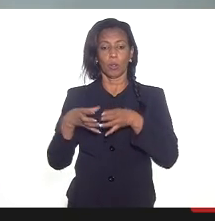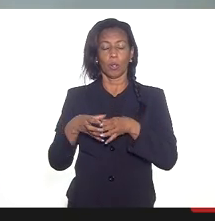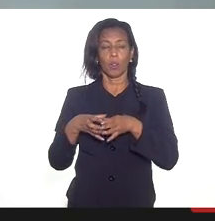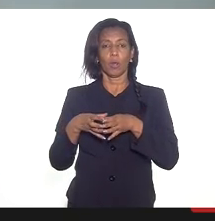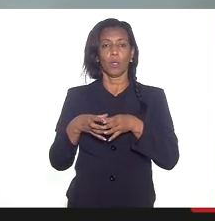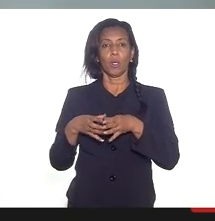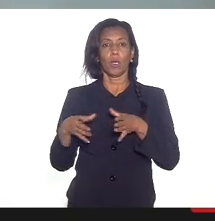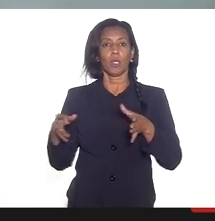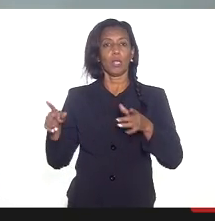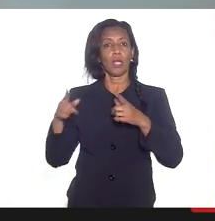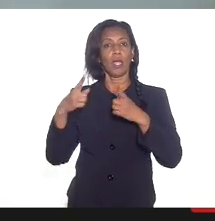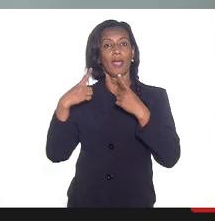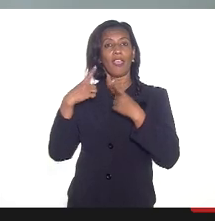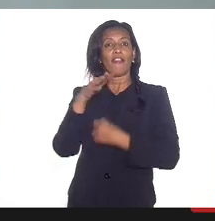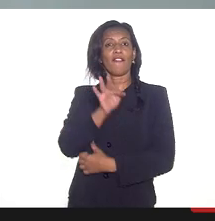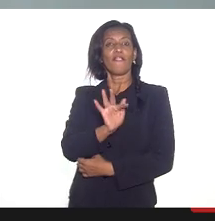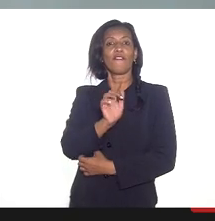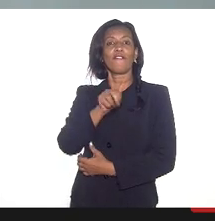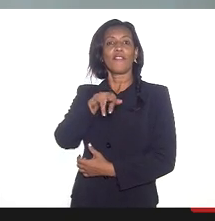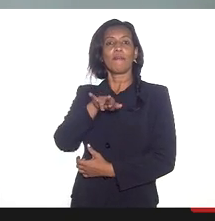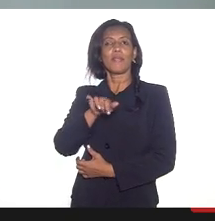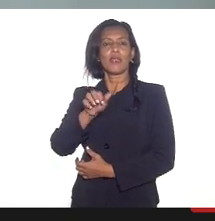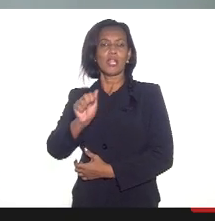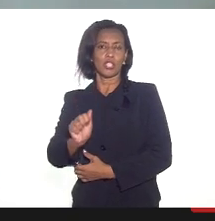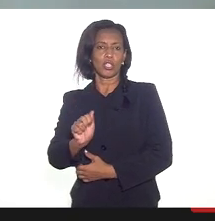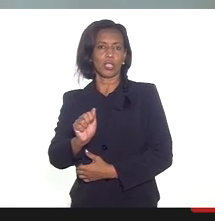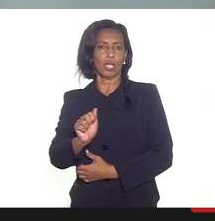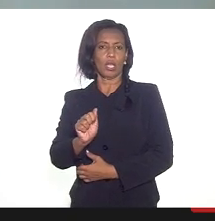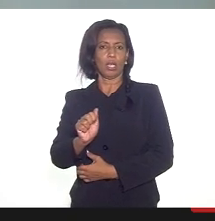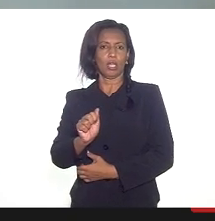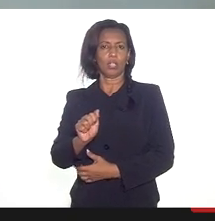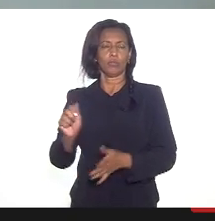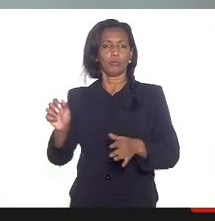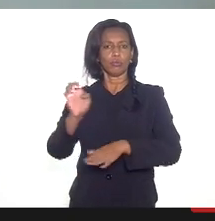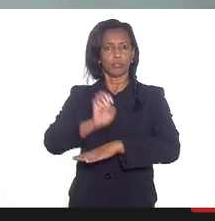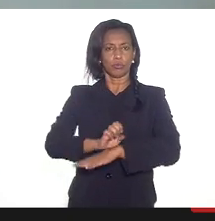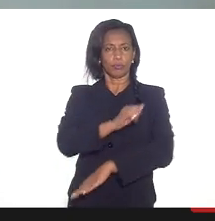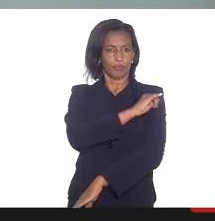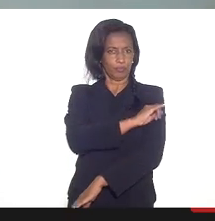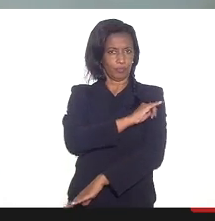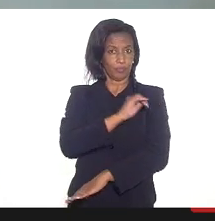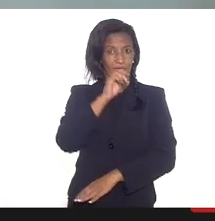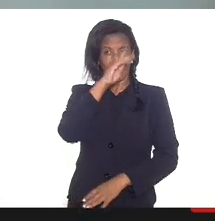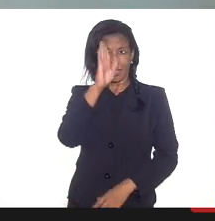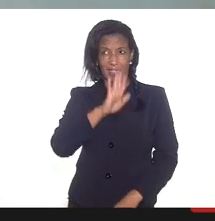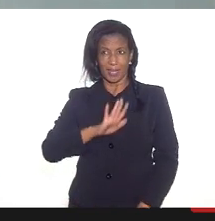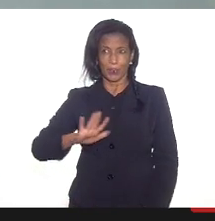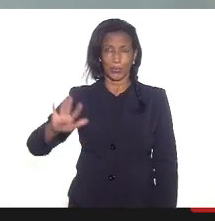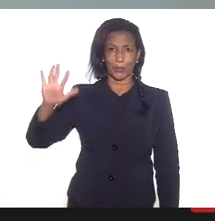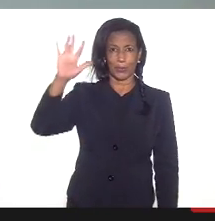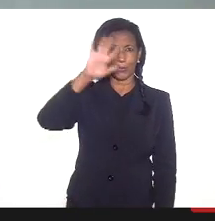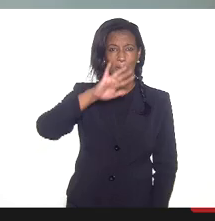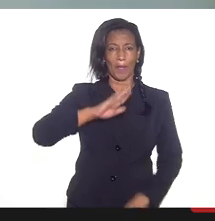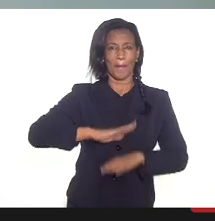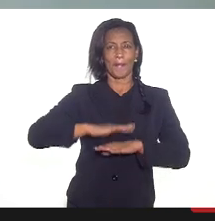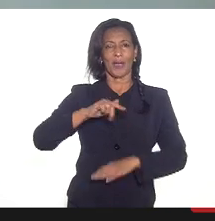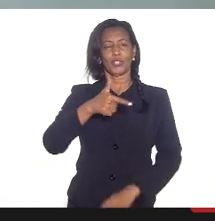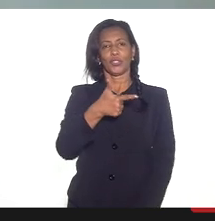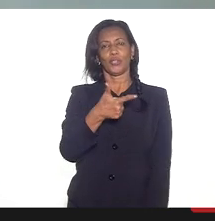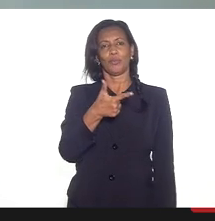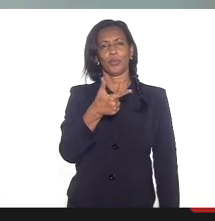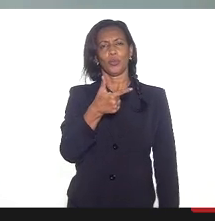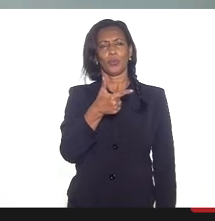Levante Feminista do Estado do Rio de Janeiro. Nacionalmente, nós já somos mais de 1.200 organizações no